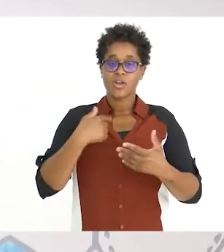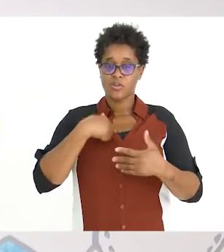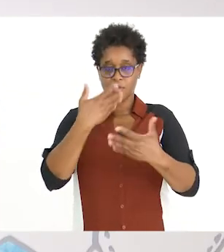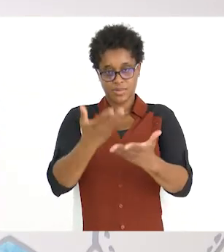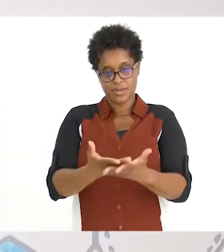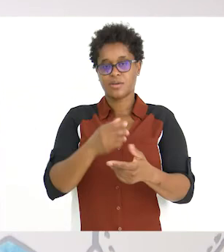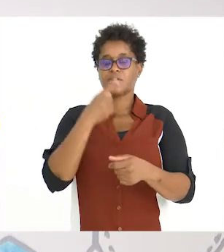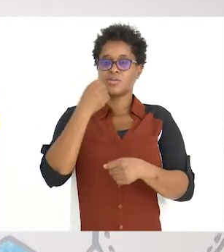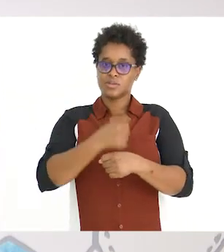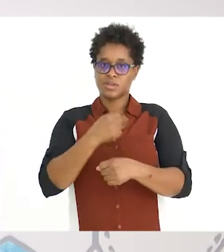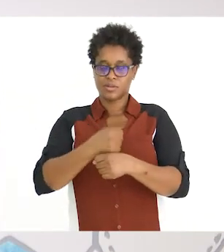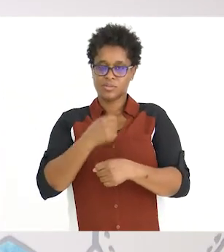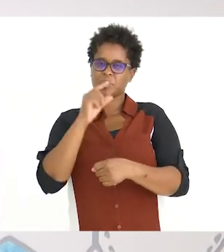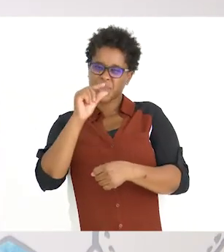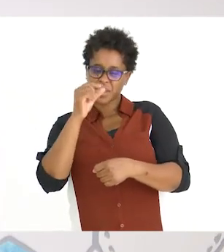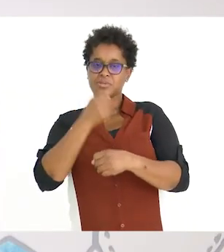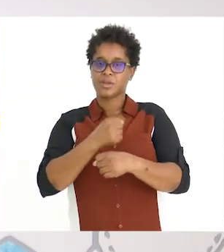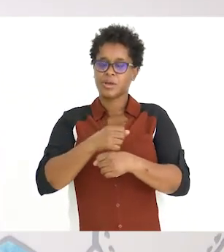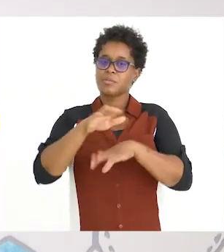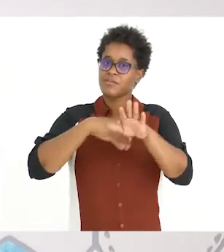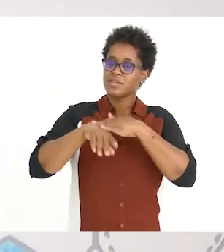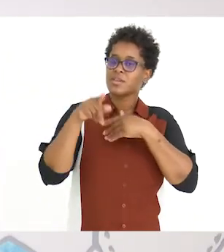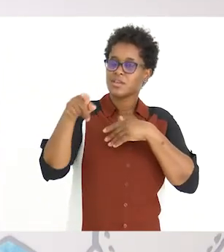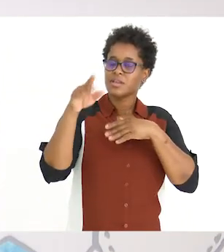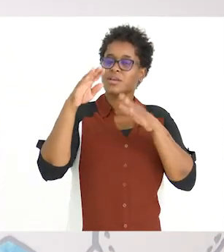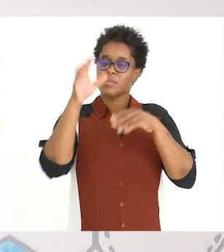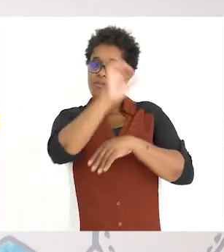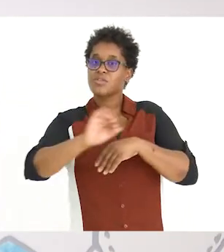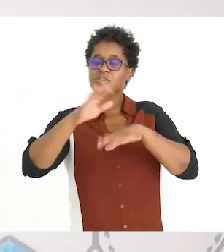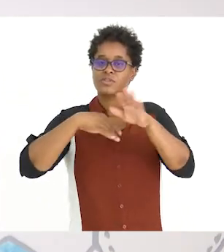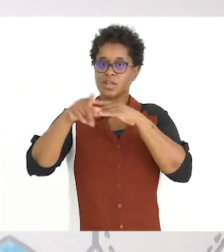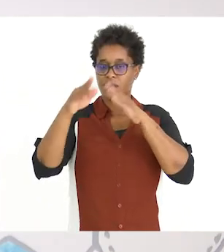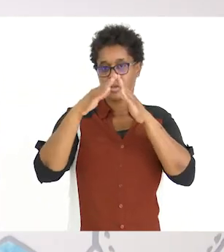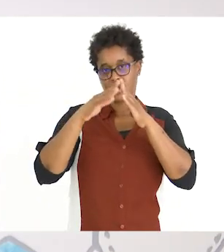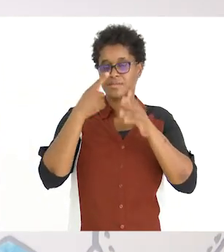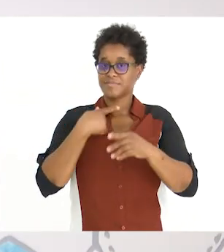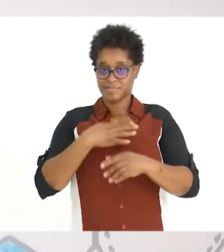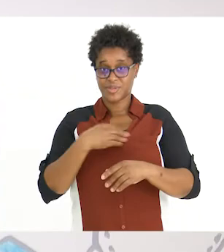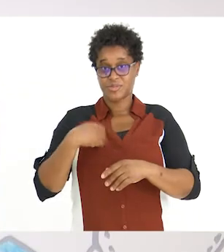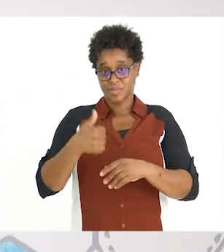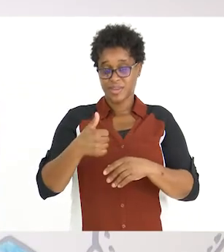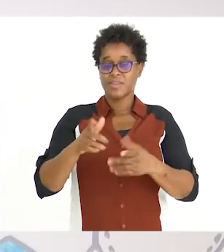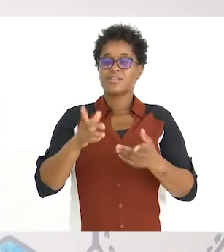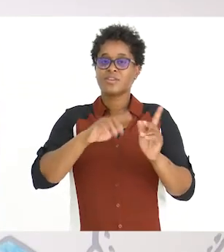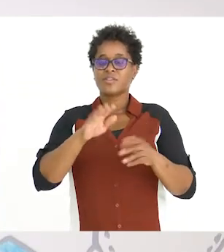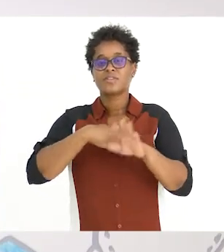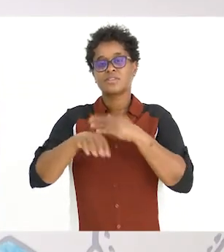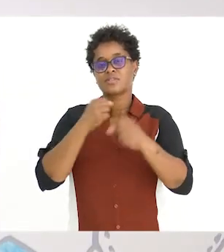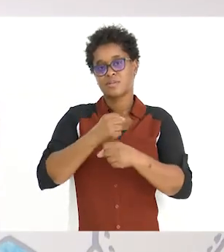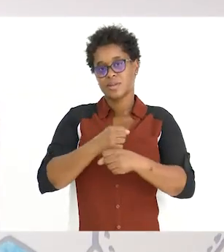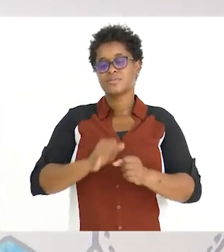passar um pequeno exercício para vocês fazerem em casa. Tudo bem? Então, vamos passar o